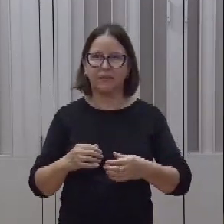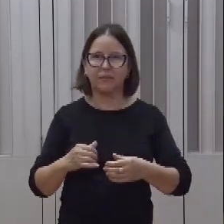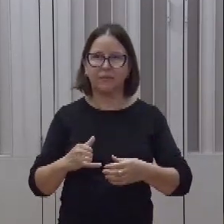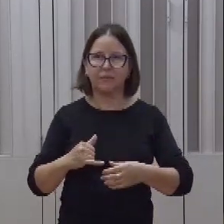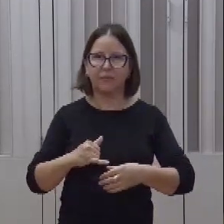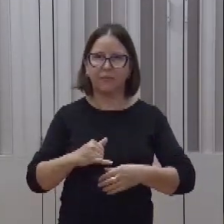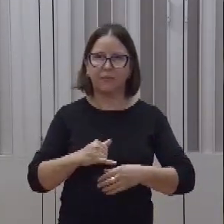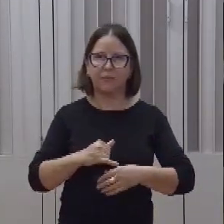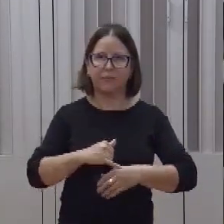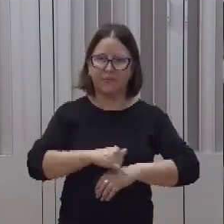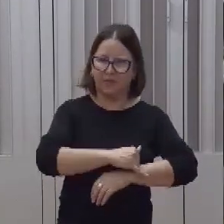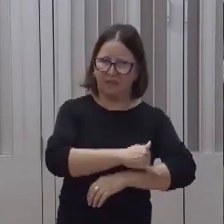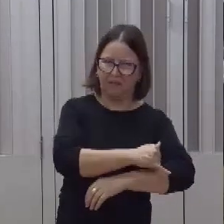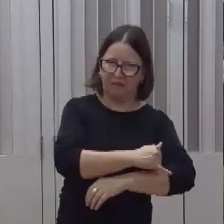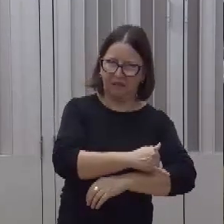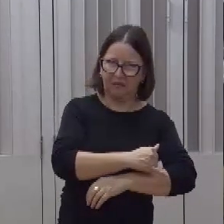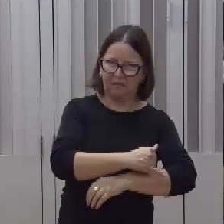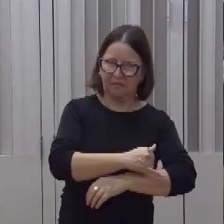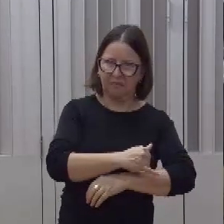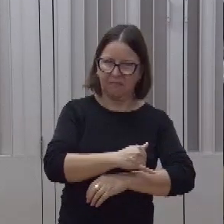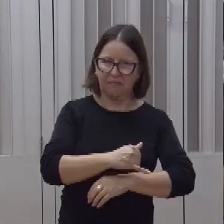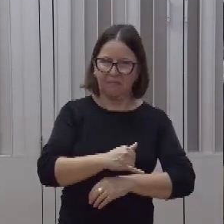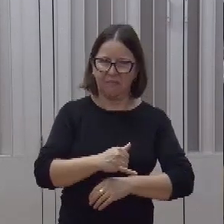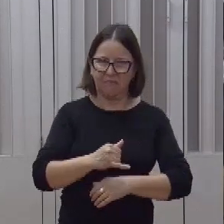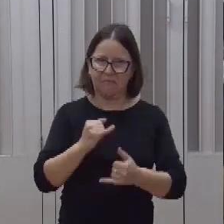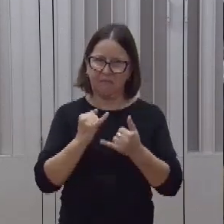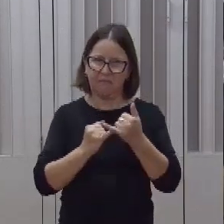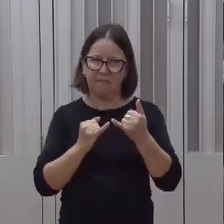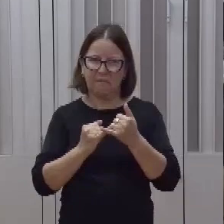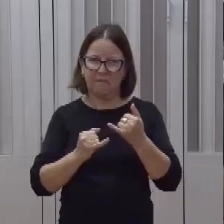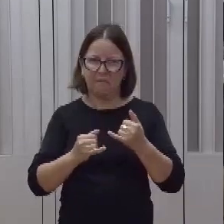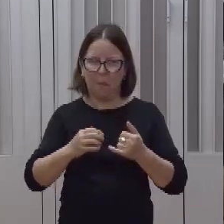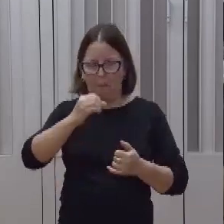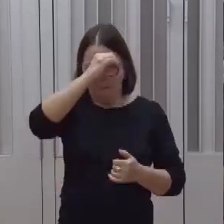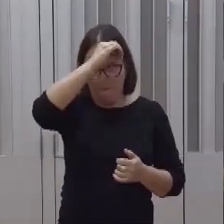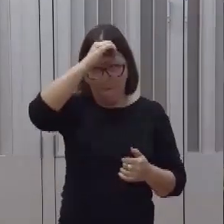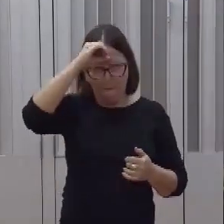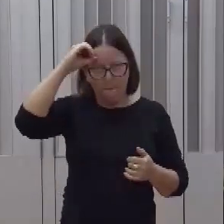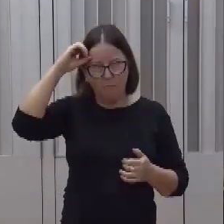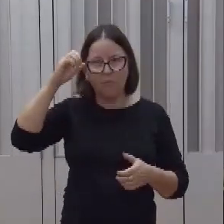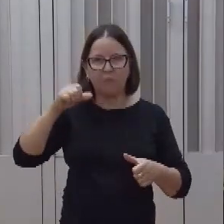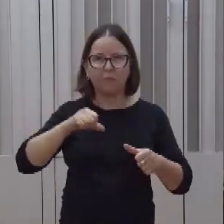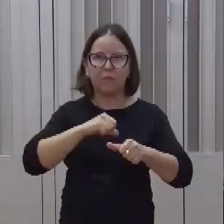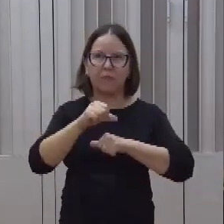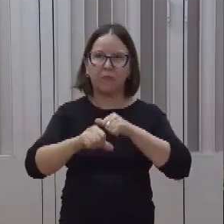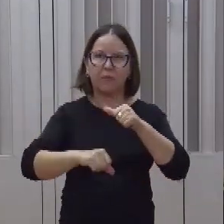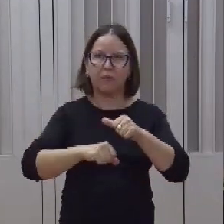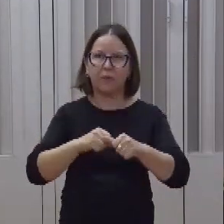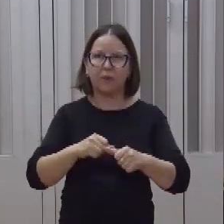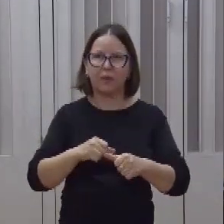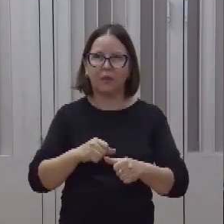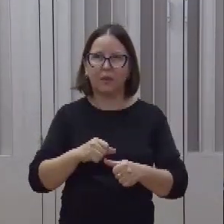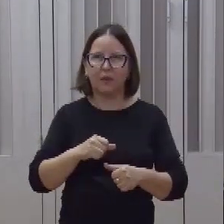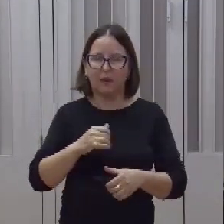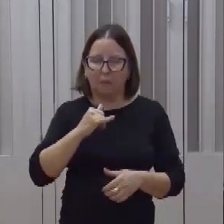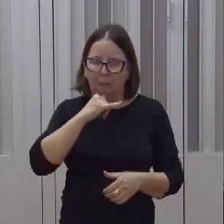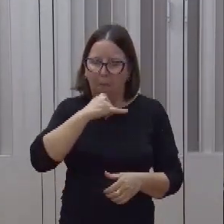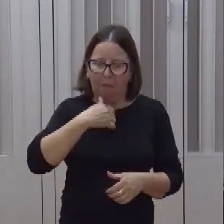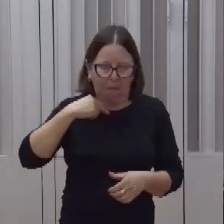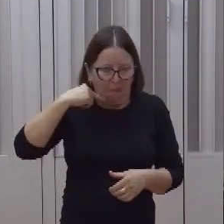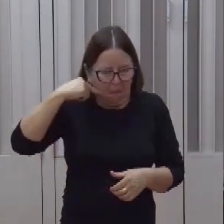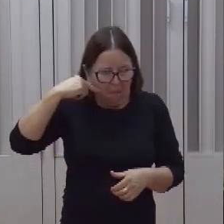quase que imbecilizados, está se tornando tímidos e